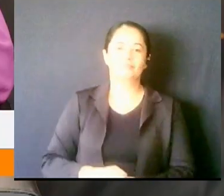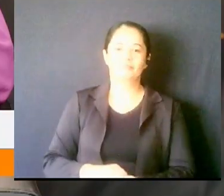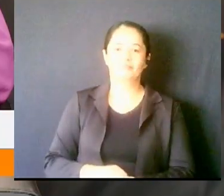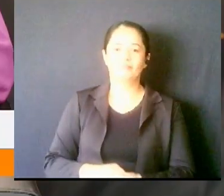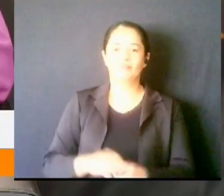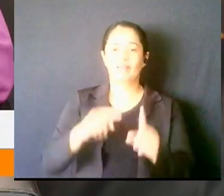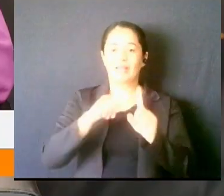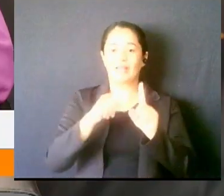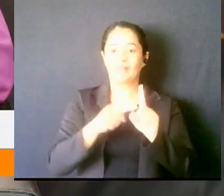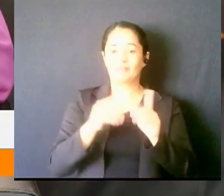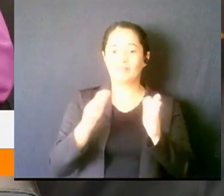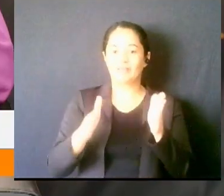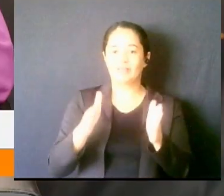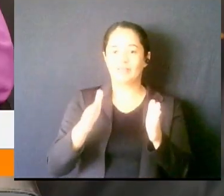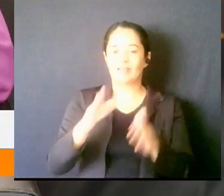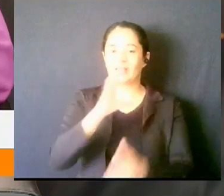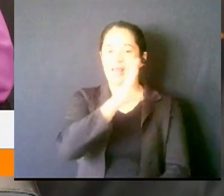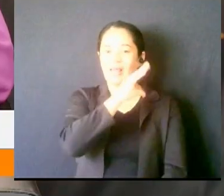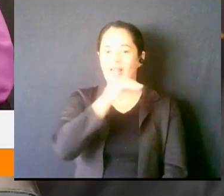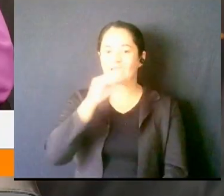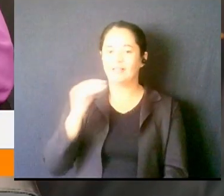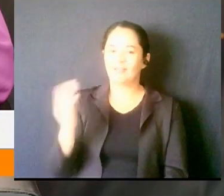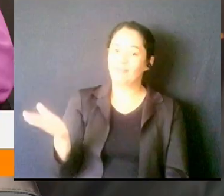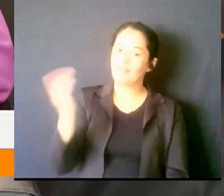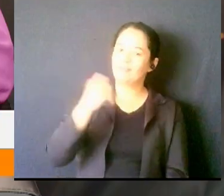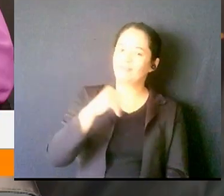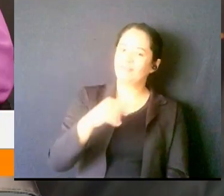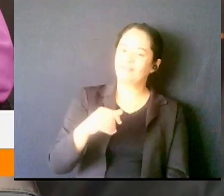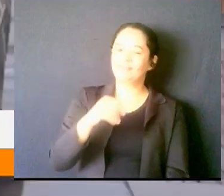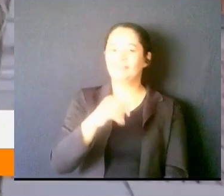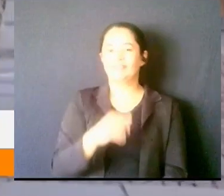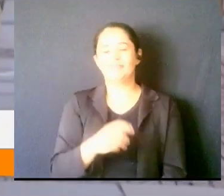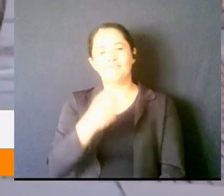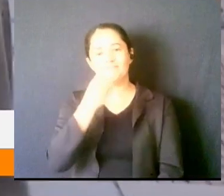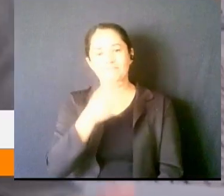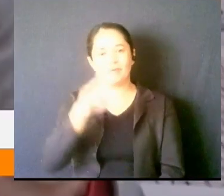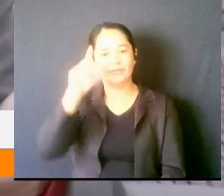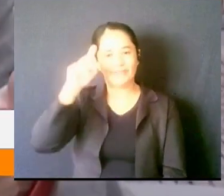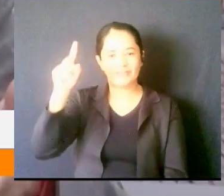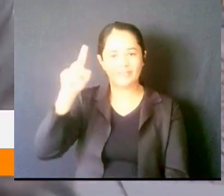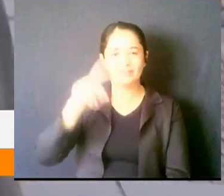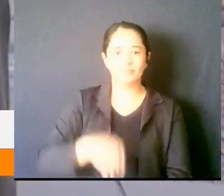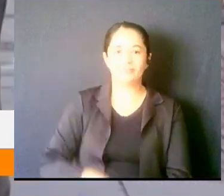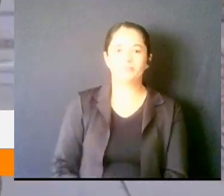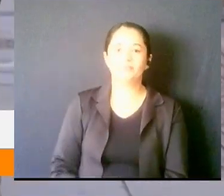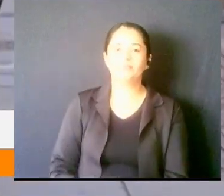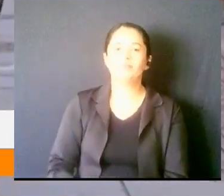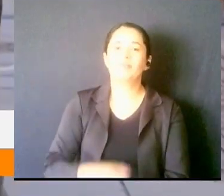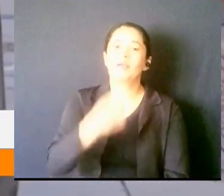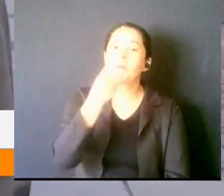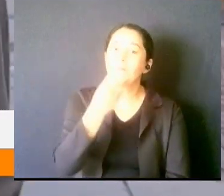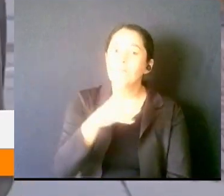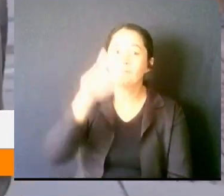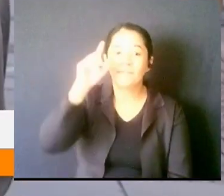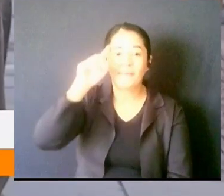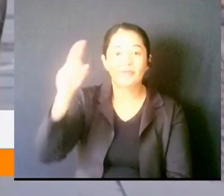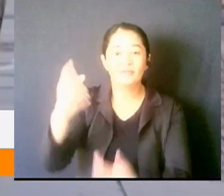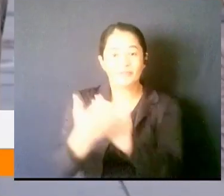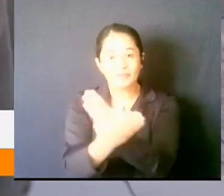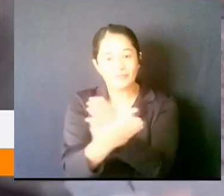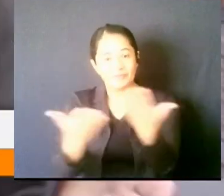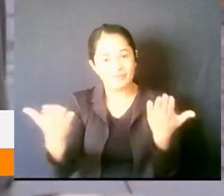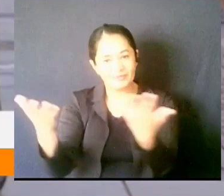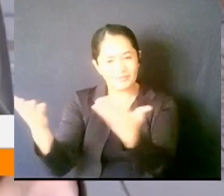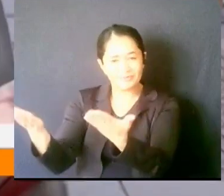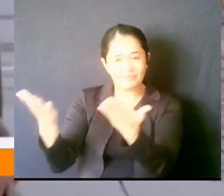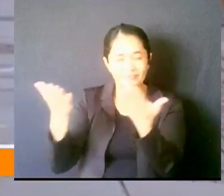adolescência. Alexandra, é contigo. Bom dia. Bom dia, Rúbia. Bom dia, convidados do Estúdio Câmara. Bom dia, você de